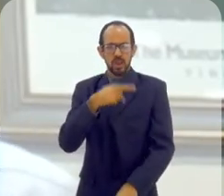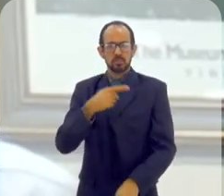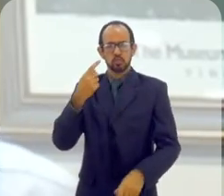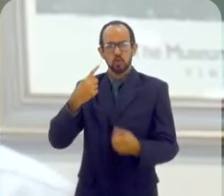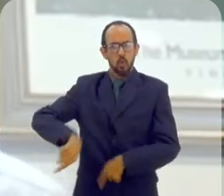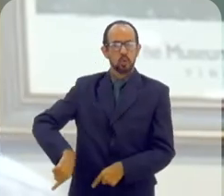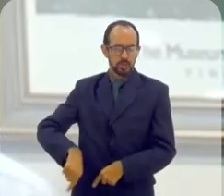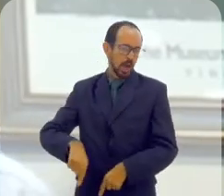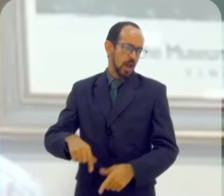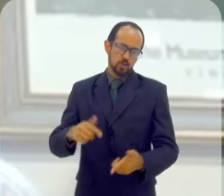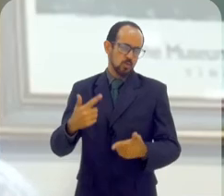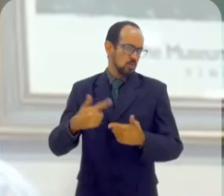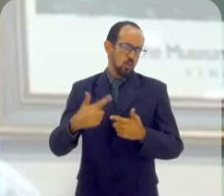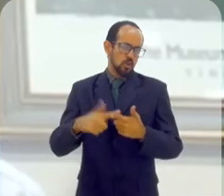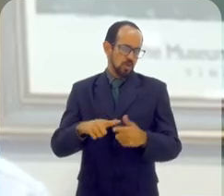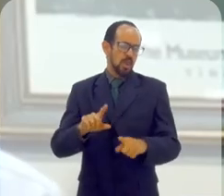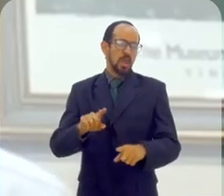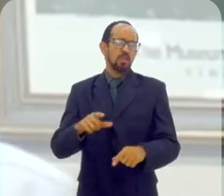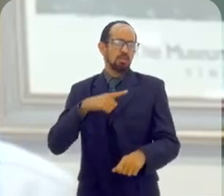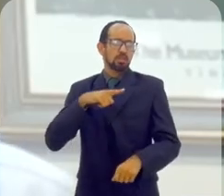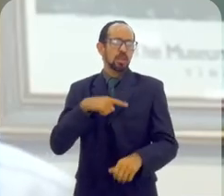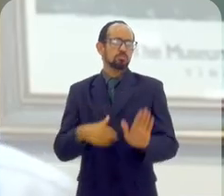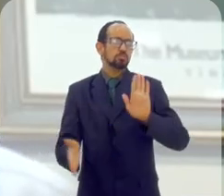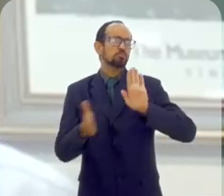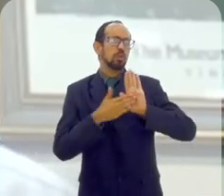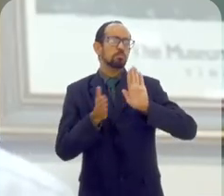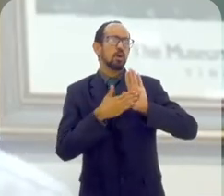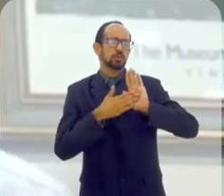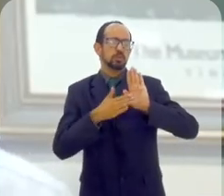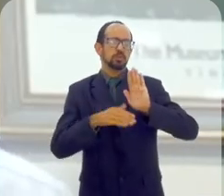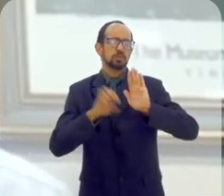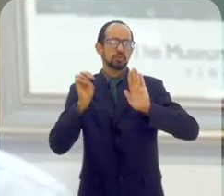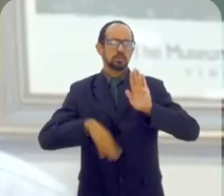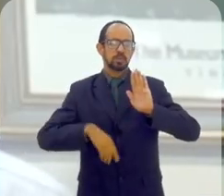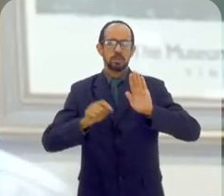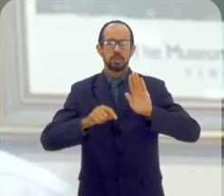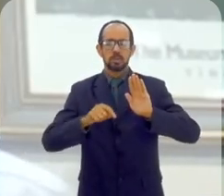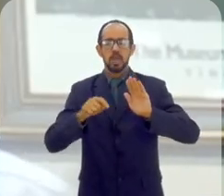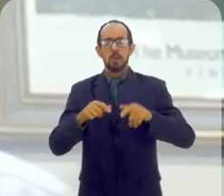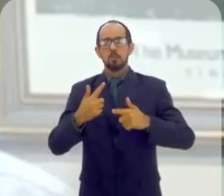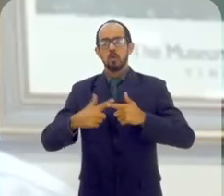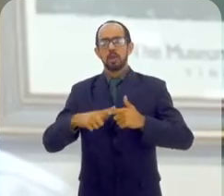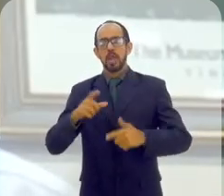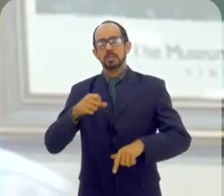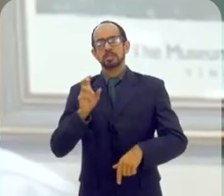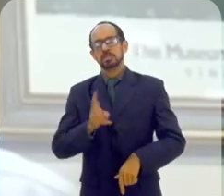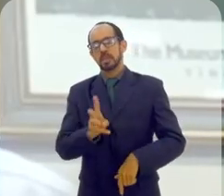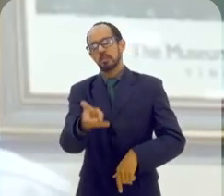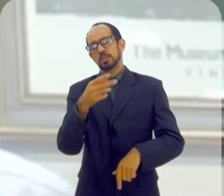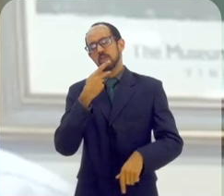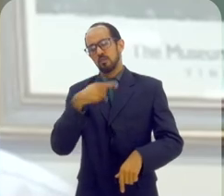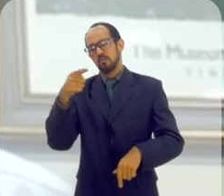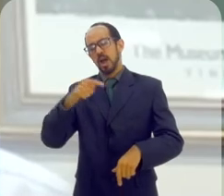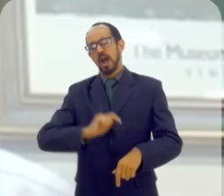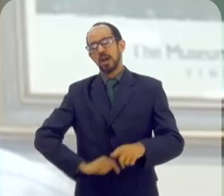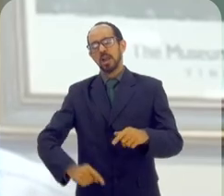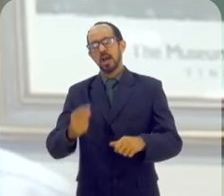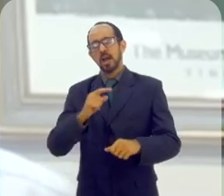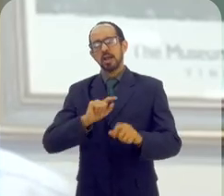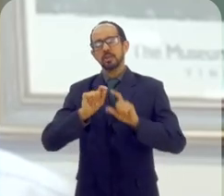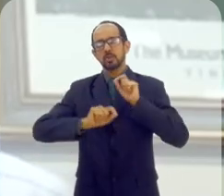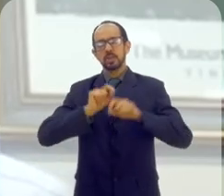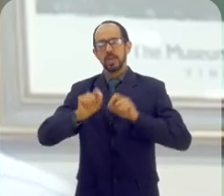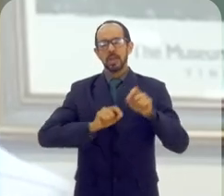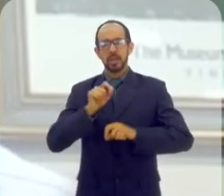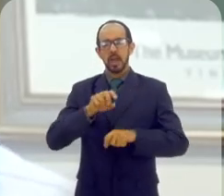e nós temos argumentos e entendemos e tem propostas para isso toda vez que a gente fala se fala muito sobre a vocação